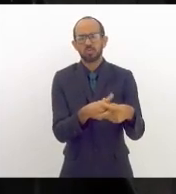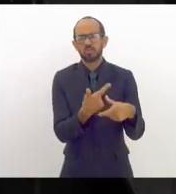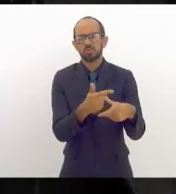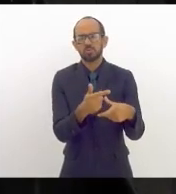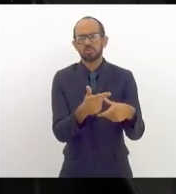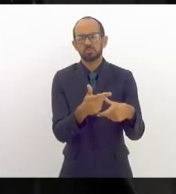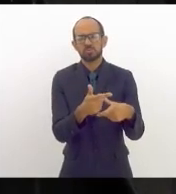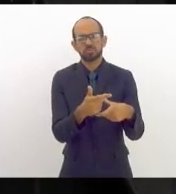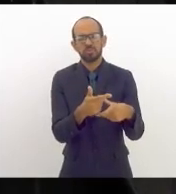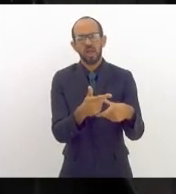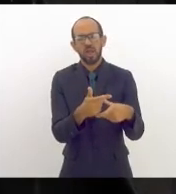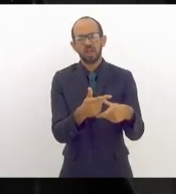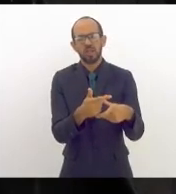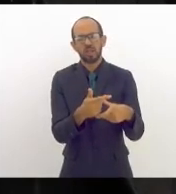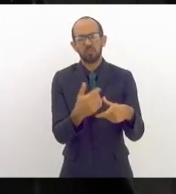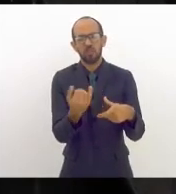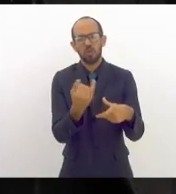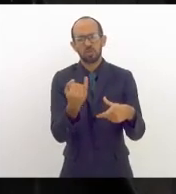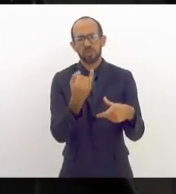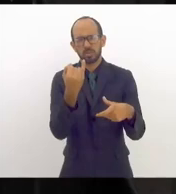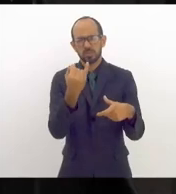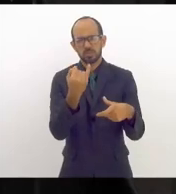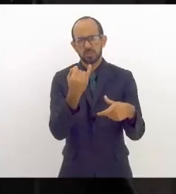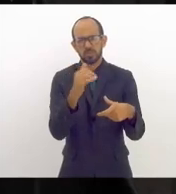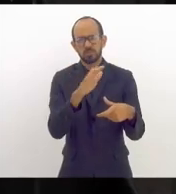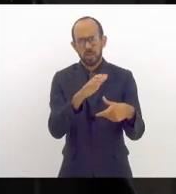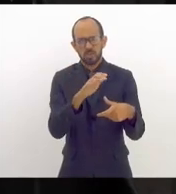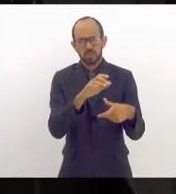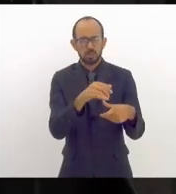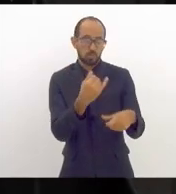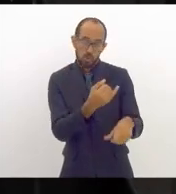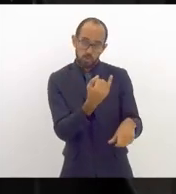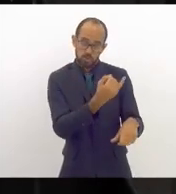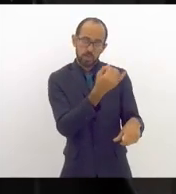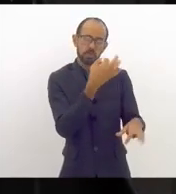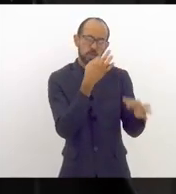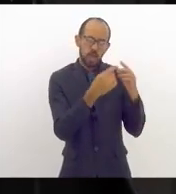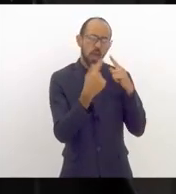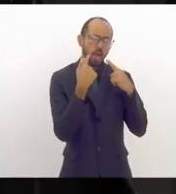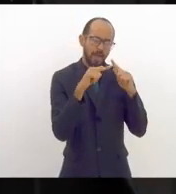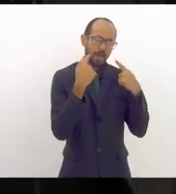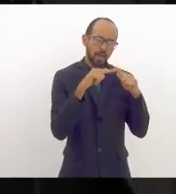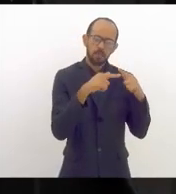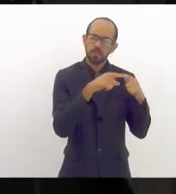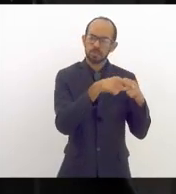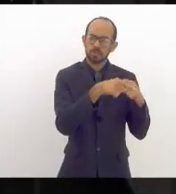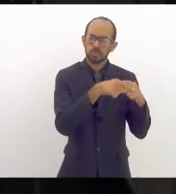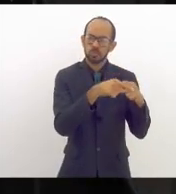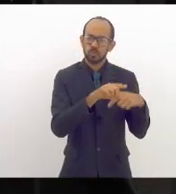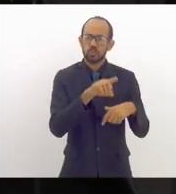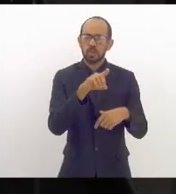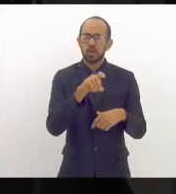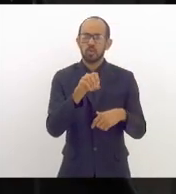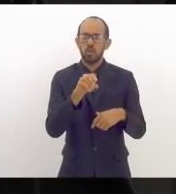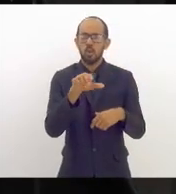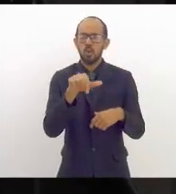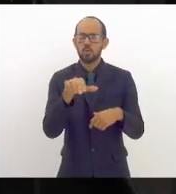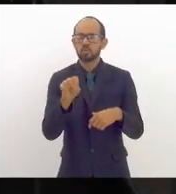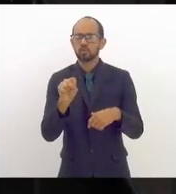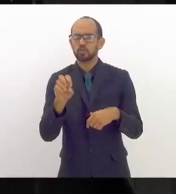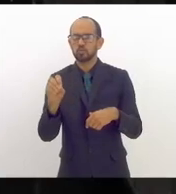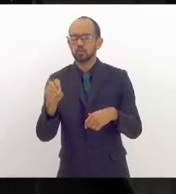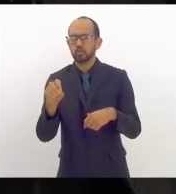numericamente falando mas é expressivo seu questionamento é um questionamento doloso e danoso a Democracia